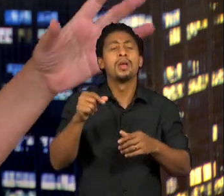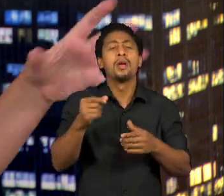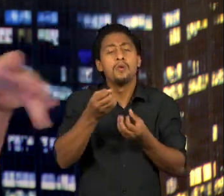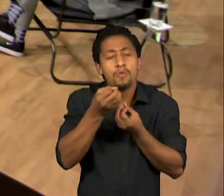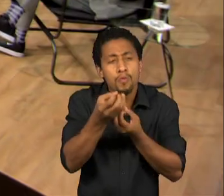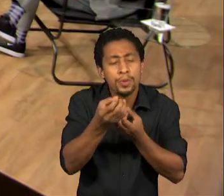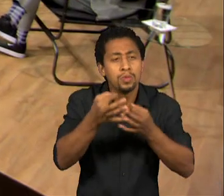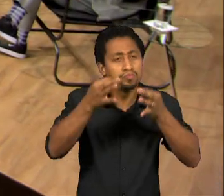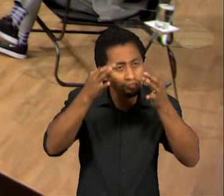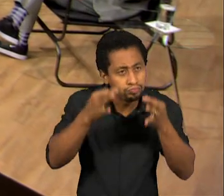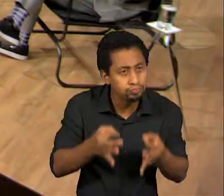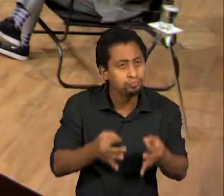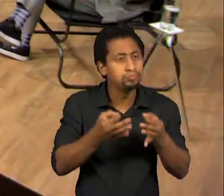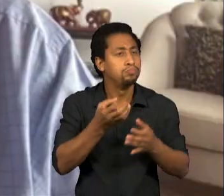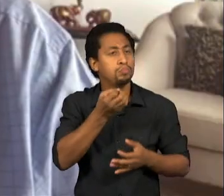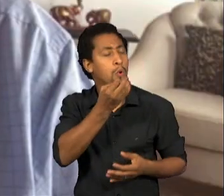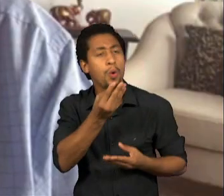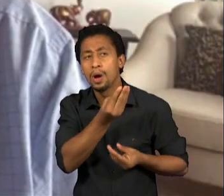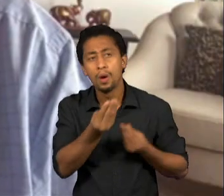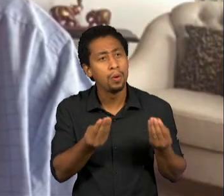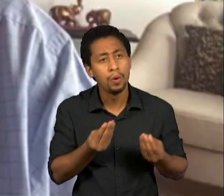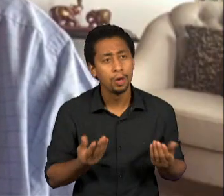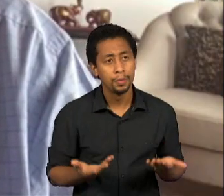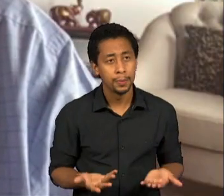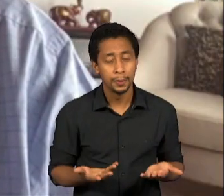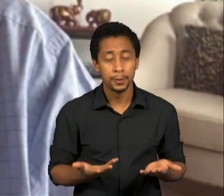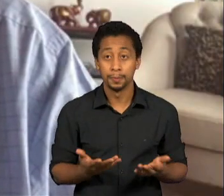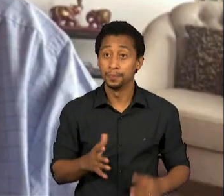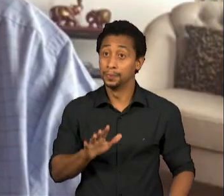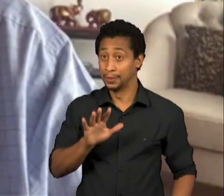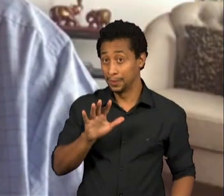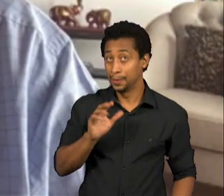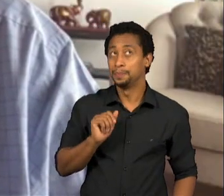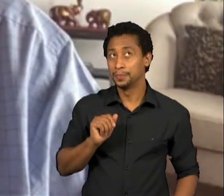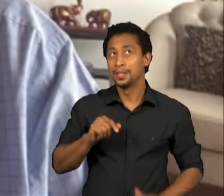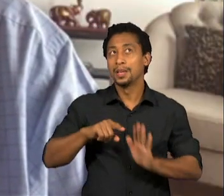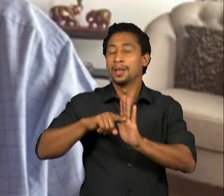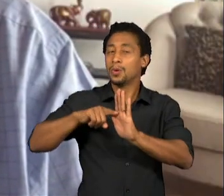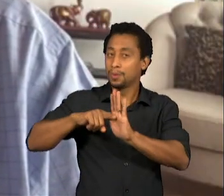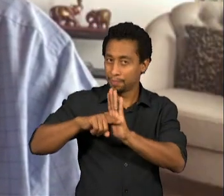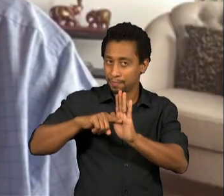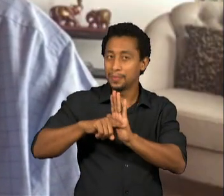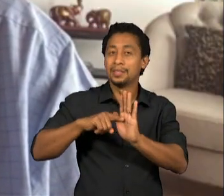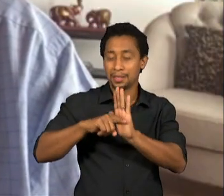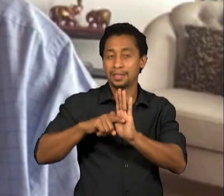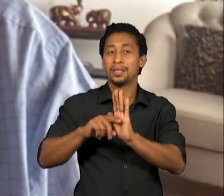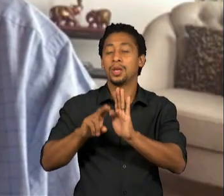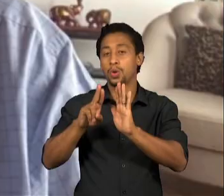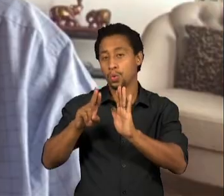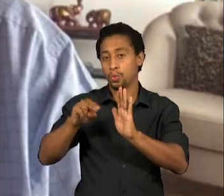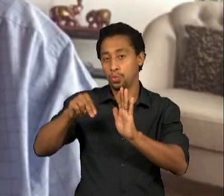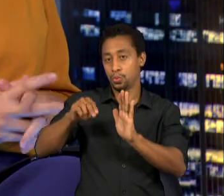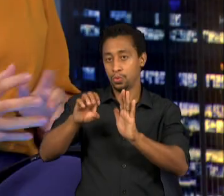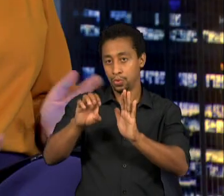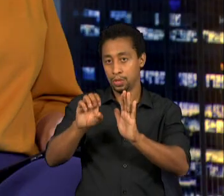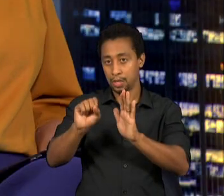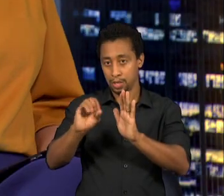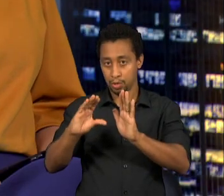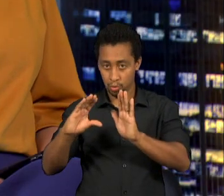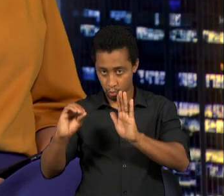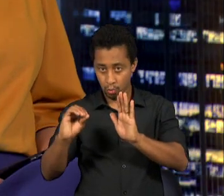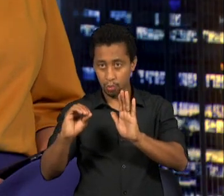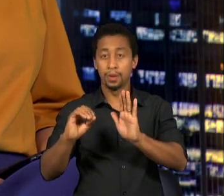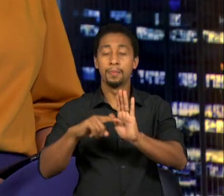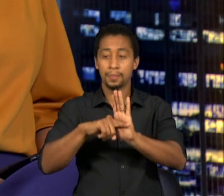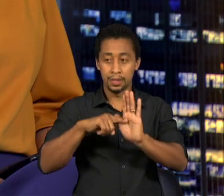de uma infinidade de opções. Tem um estudo, um relatório da Unesco que diz, falando da migração da publicidade, que é fundamental,